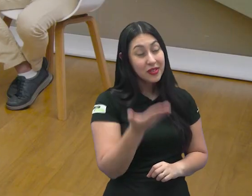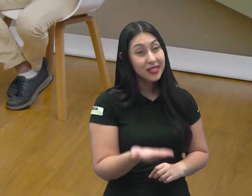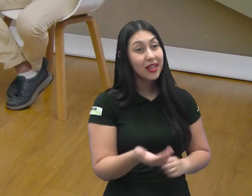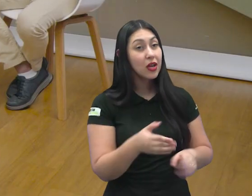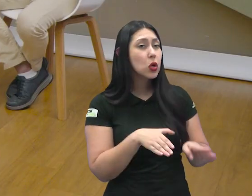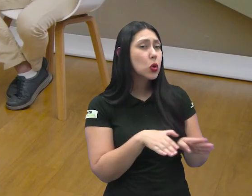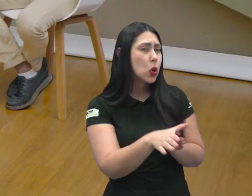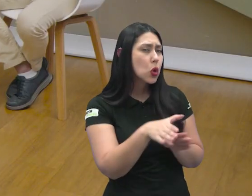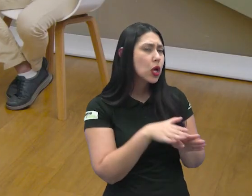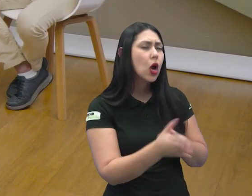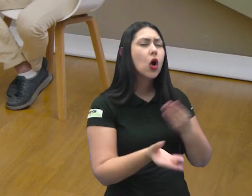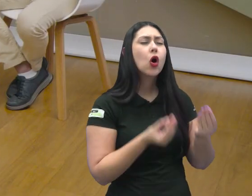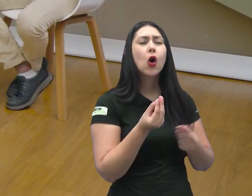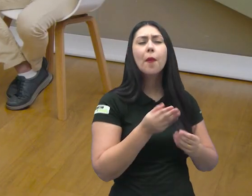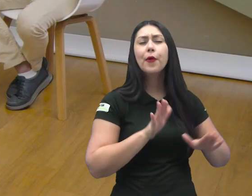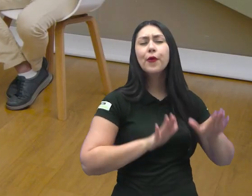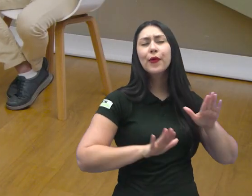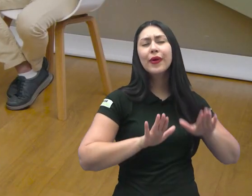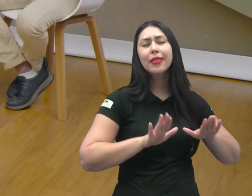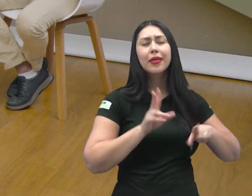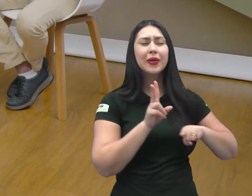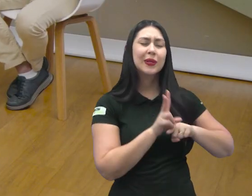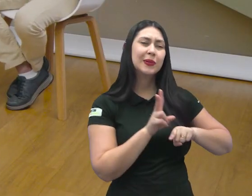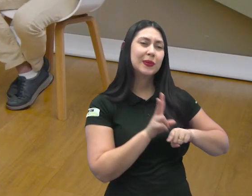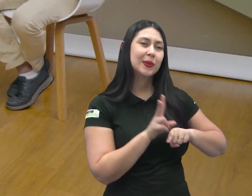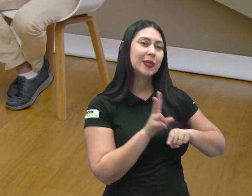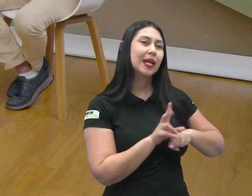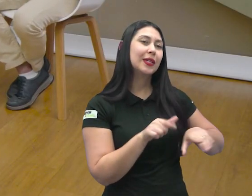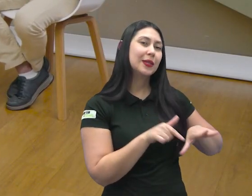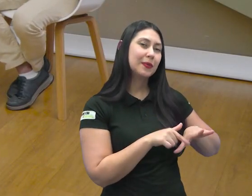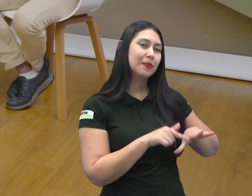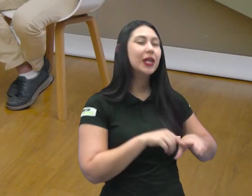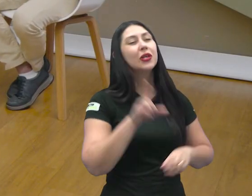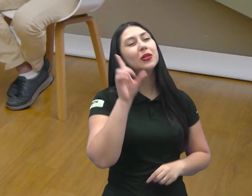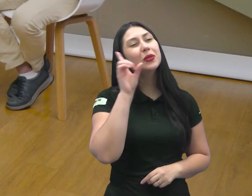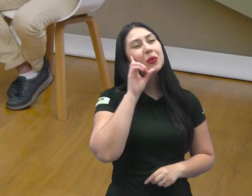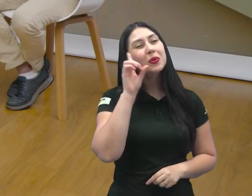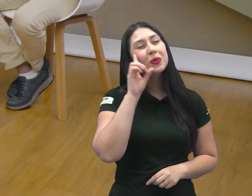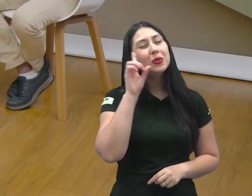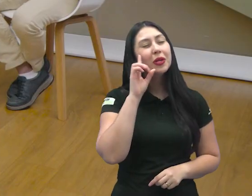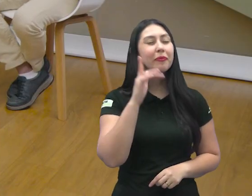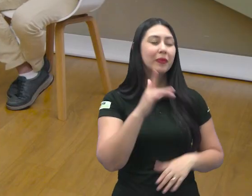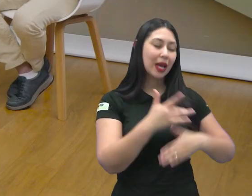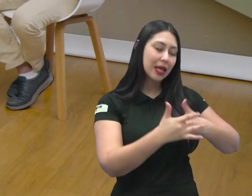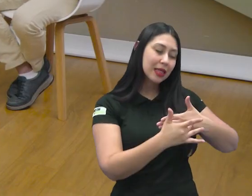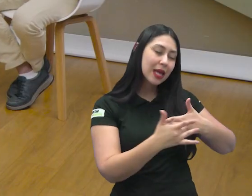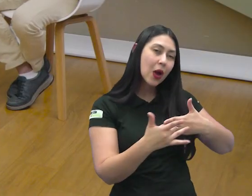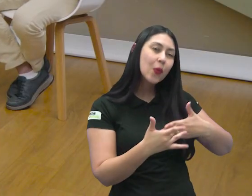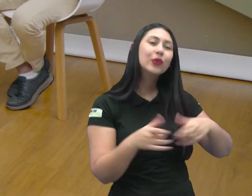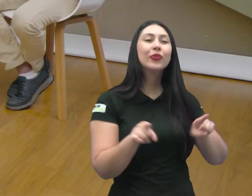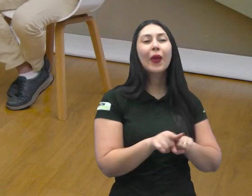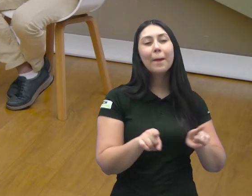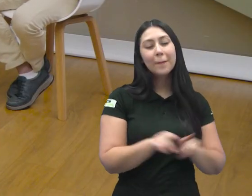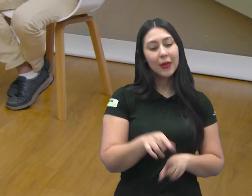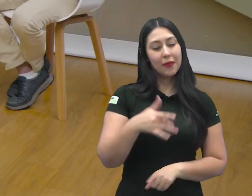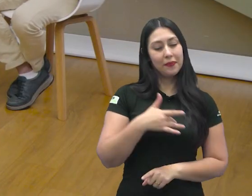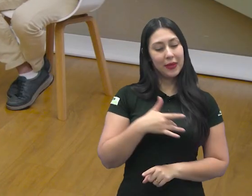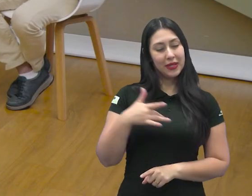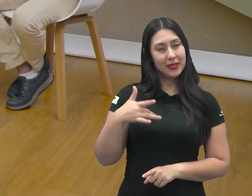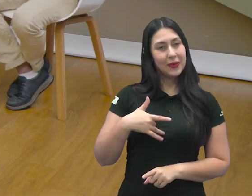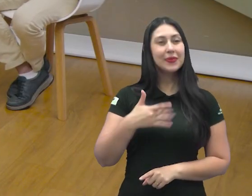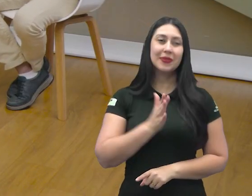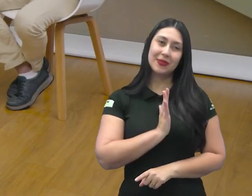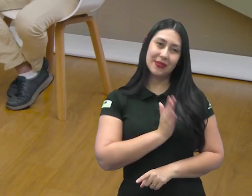principais cuidados no dia a dia com os nossos pezinhos, para manter a saúde não só do pé, do corpo inteiro, né, inclusive o coração em dia.